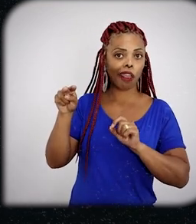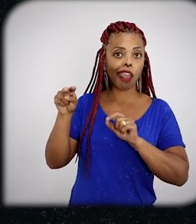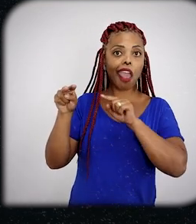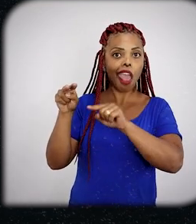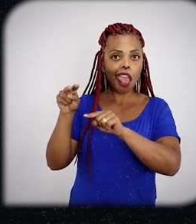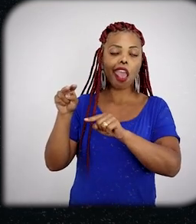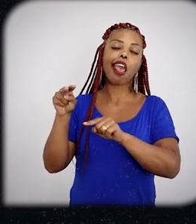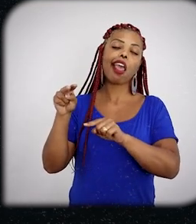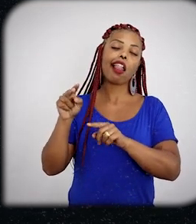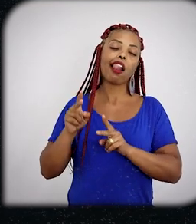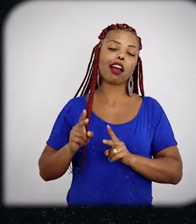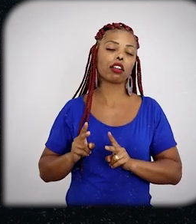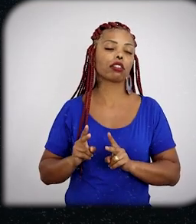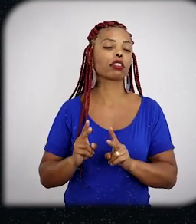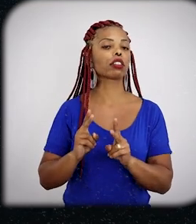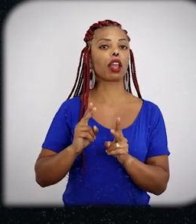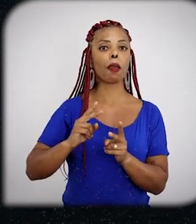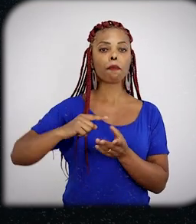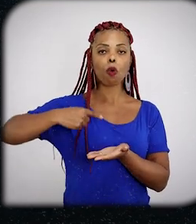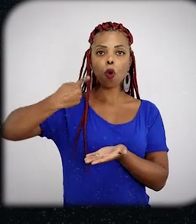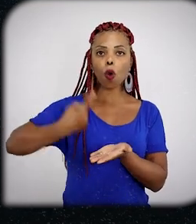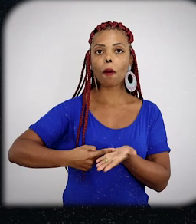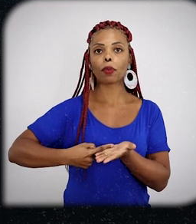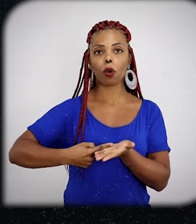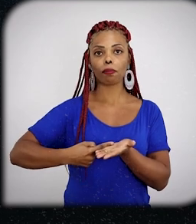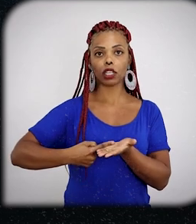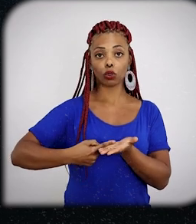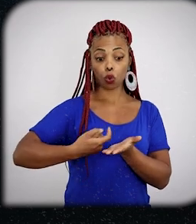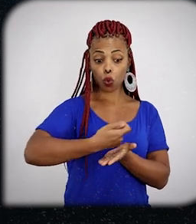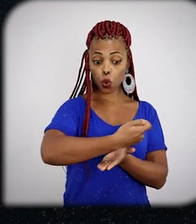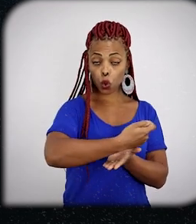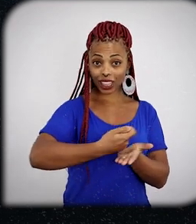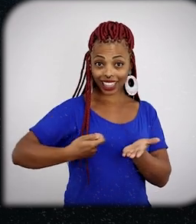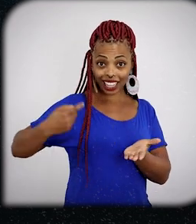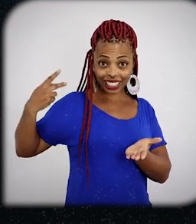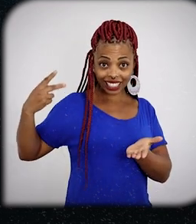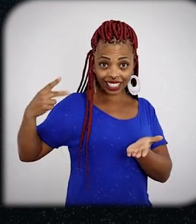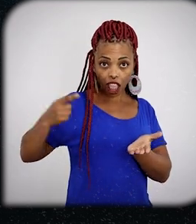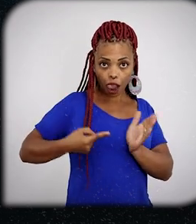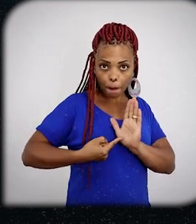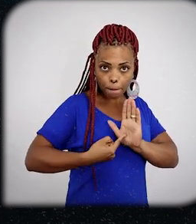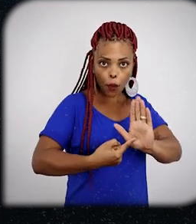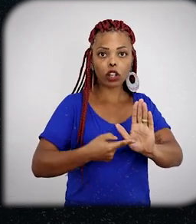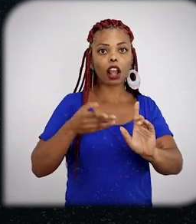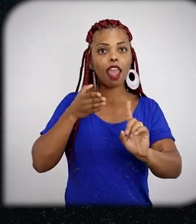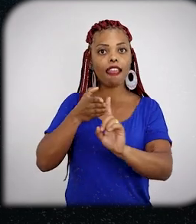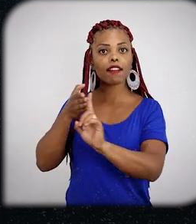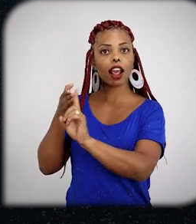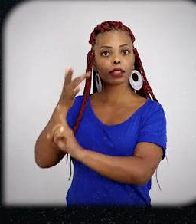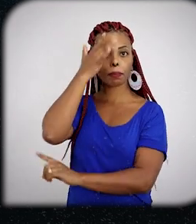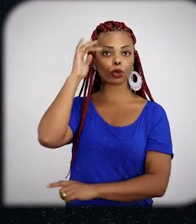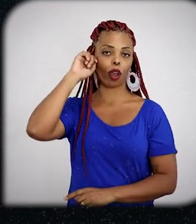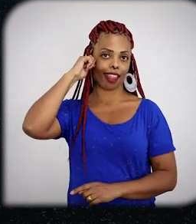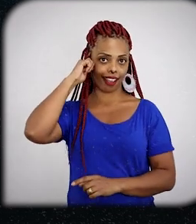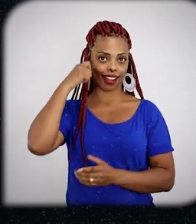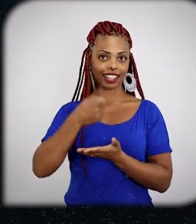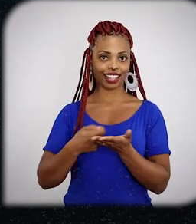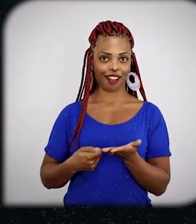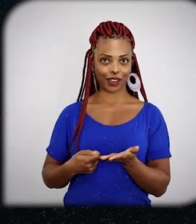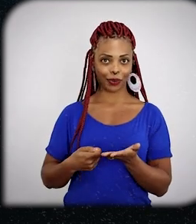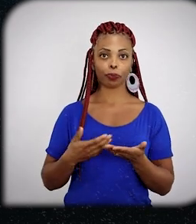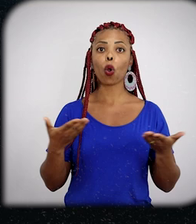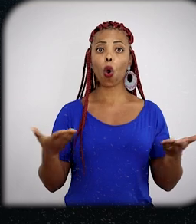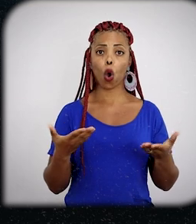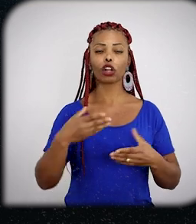um compromisso muito grande em trazer para o seu texto referências negras. Hoje, a